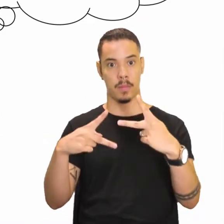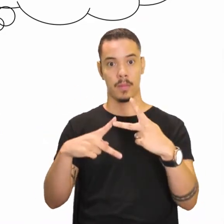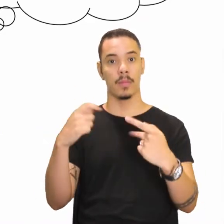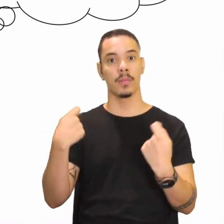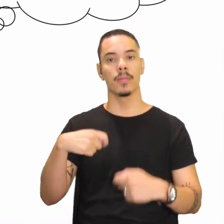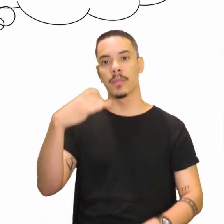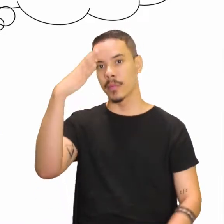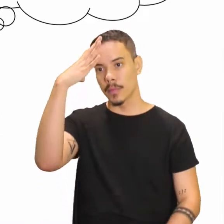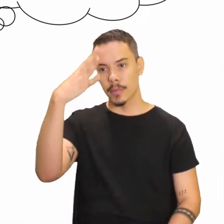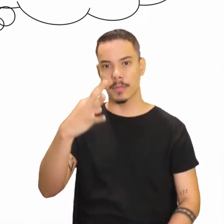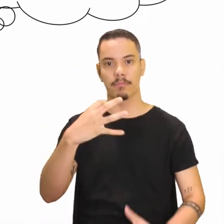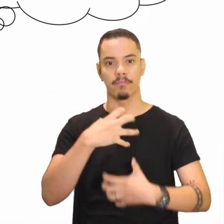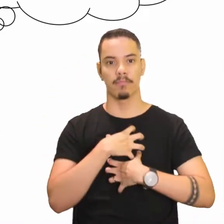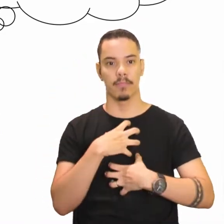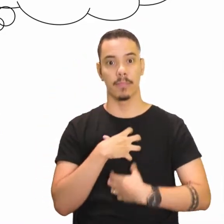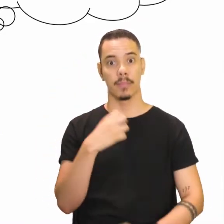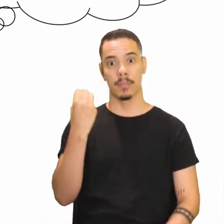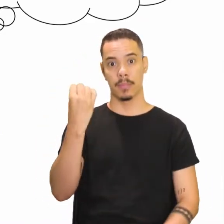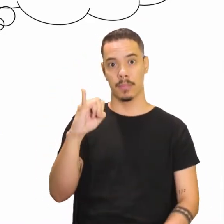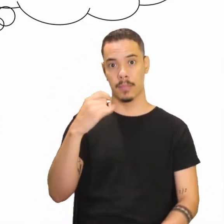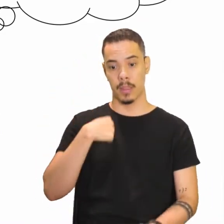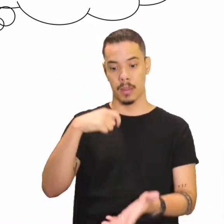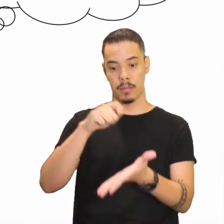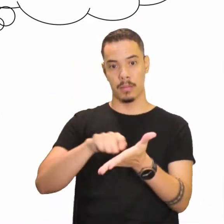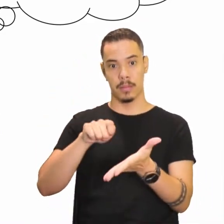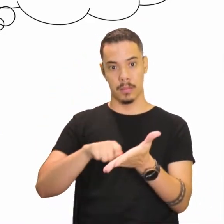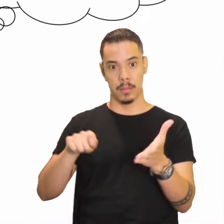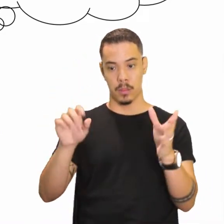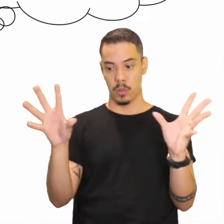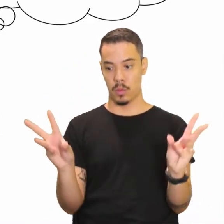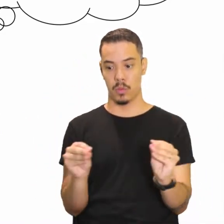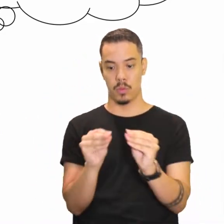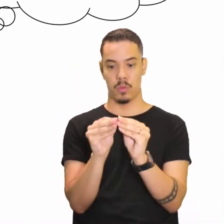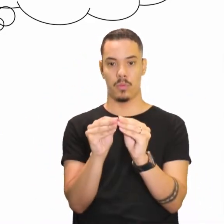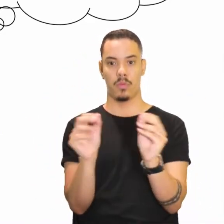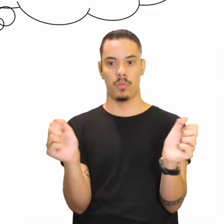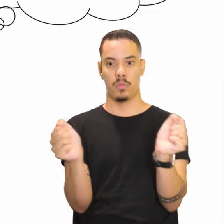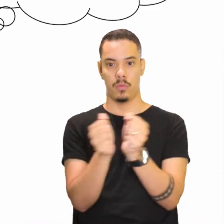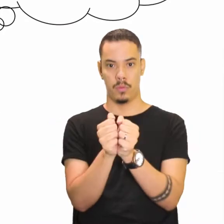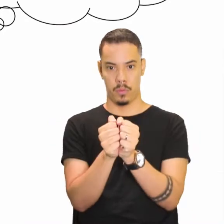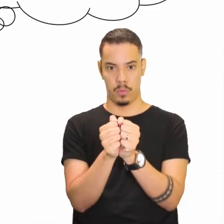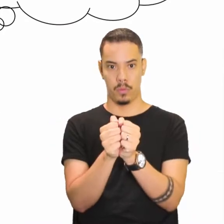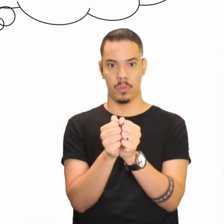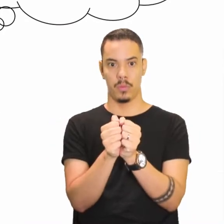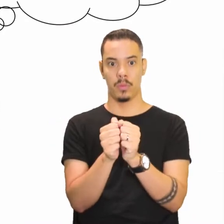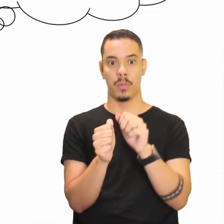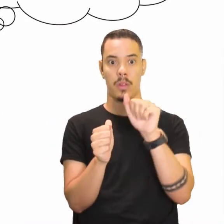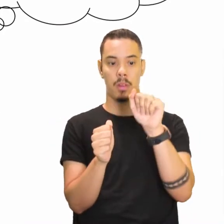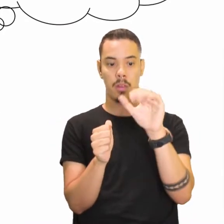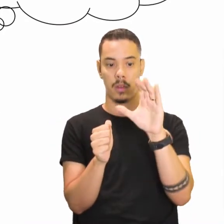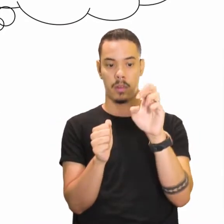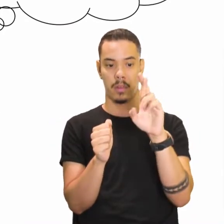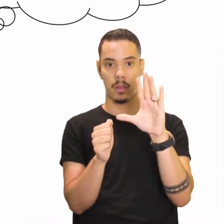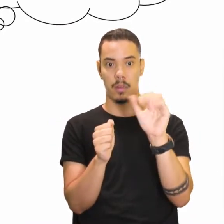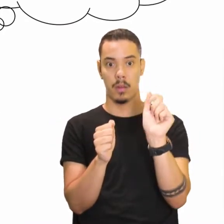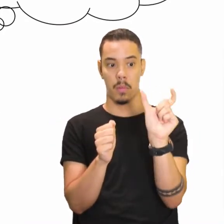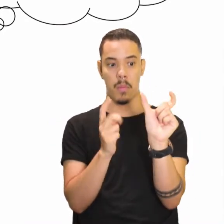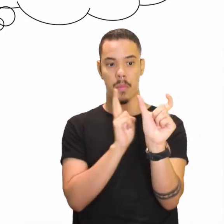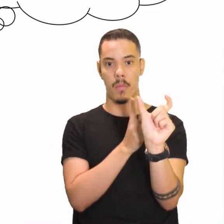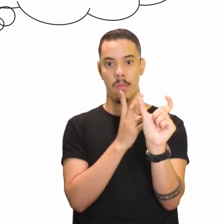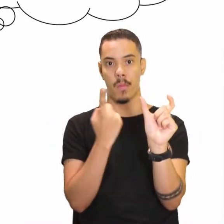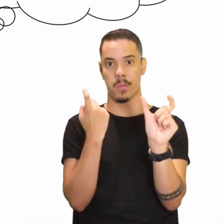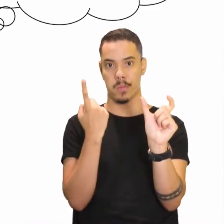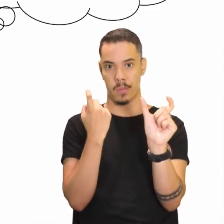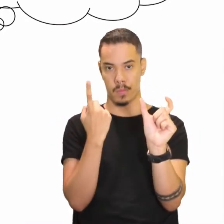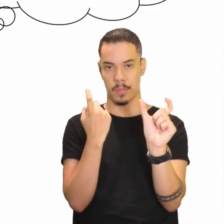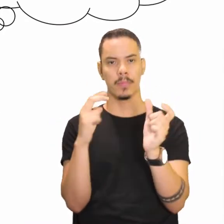sentido. Quando eu escrevo acerca de junto, olha só, junto assim, esse azinho tá junto, ó, acercar, uma só